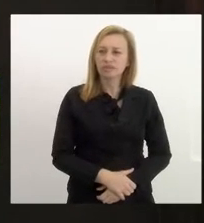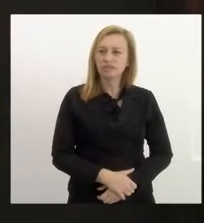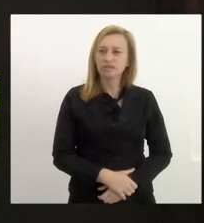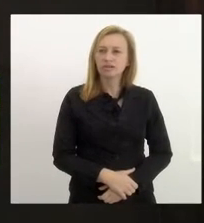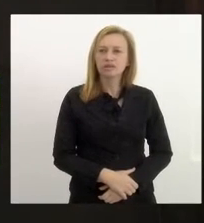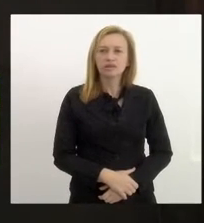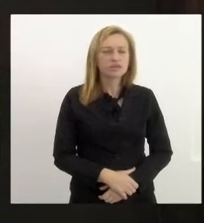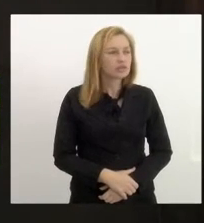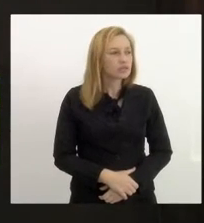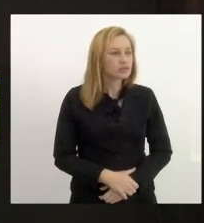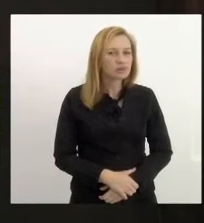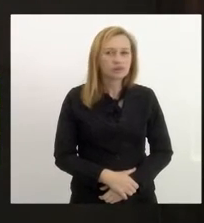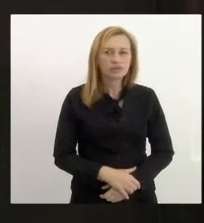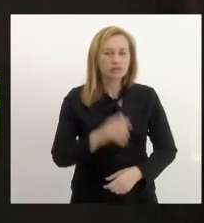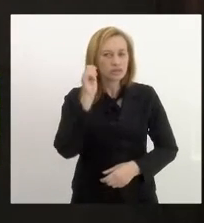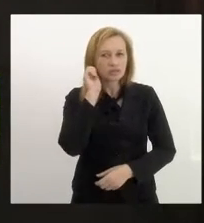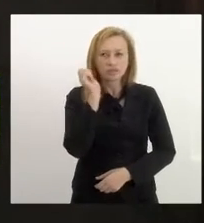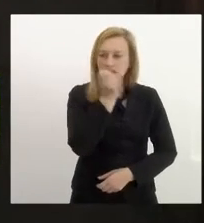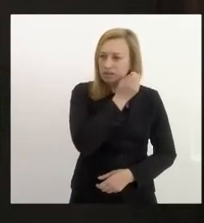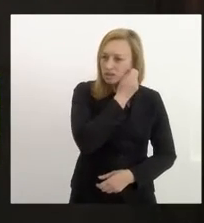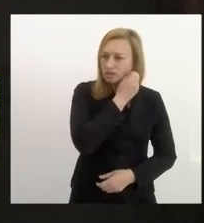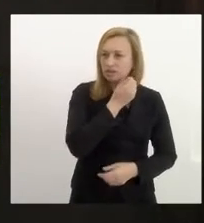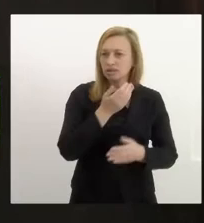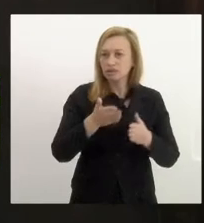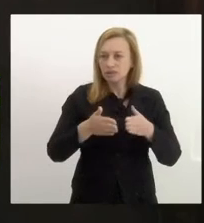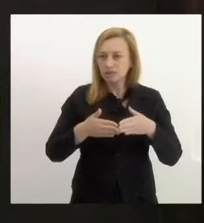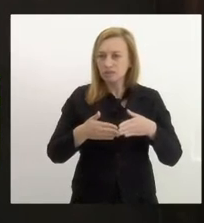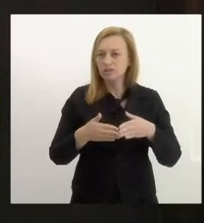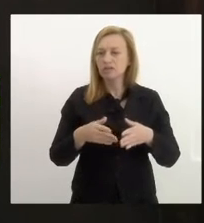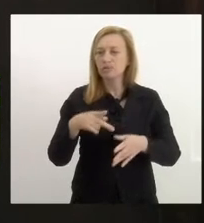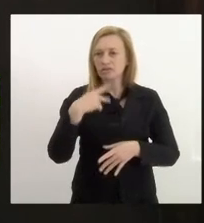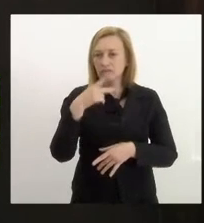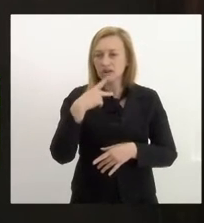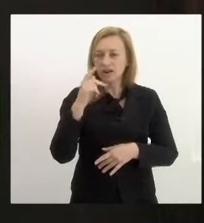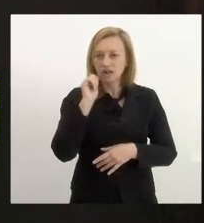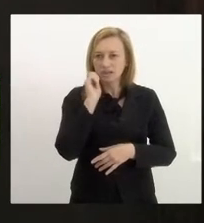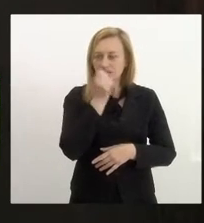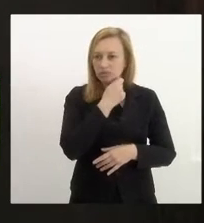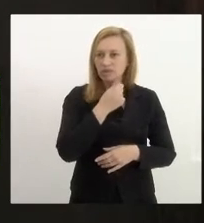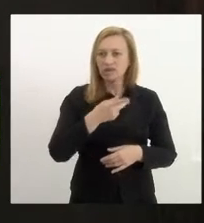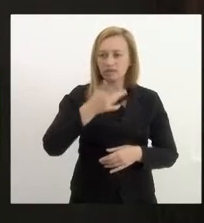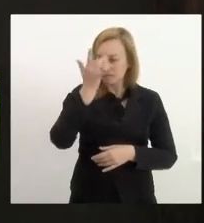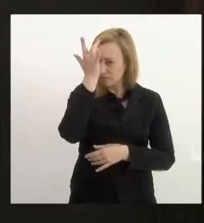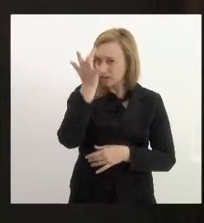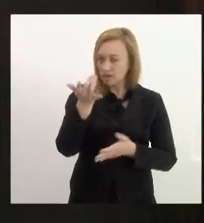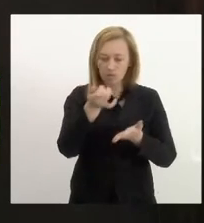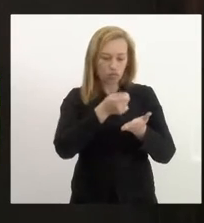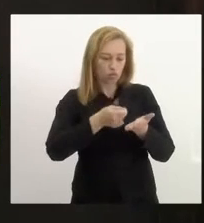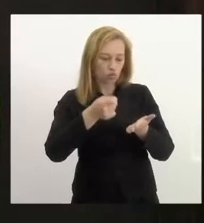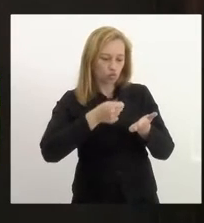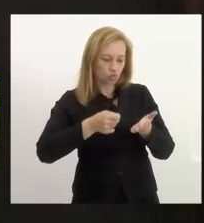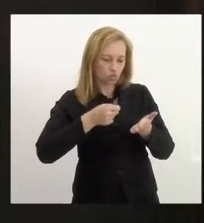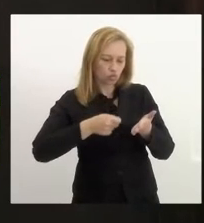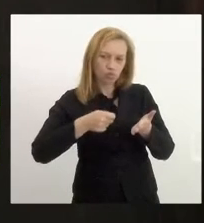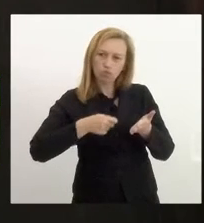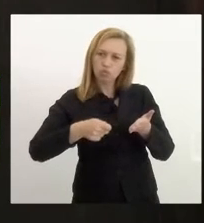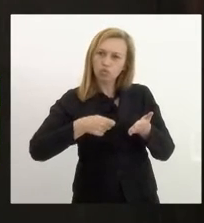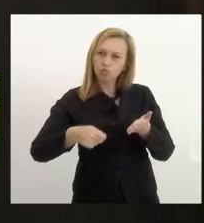permite só tirar a máscara para poder falar porque fica mais fácil anotei aqui os pontos